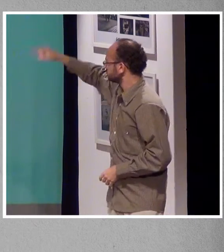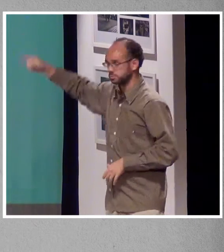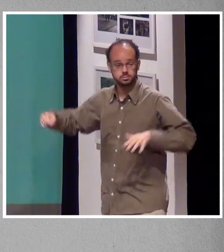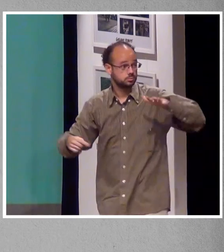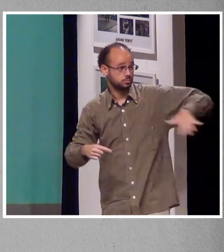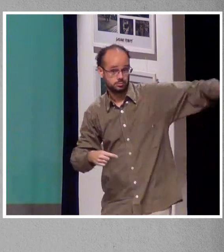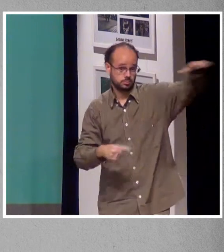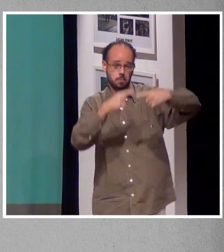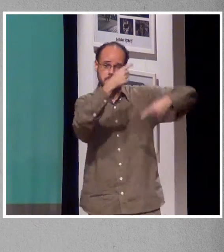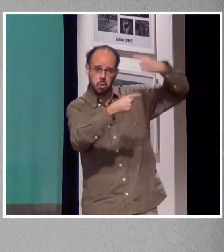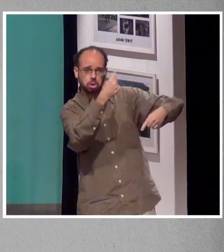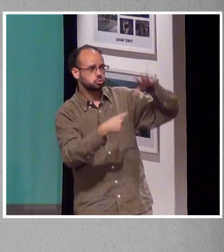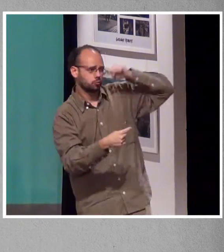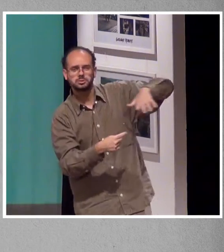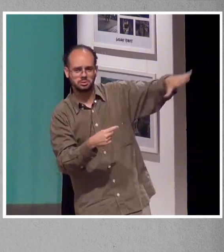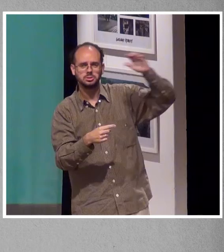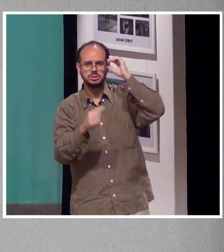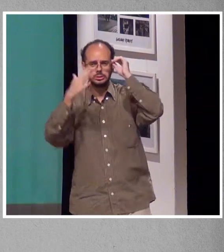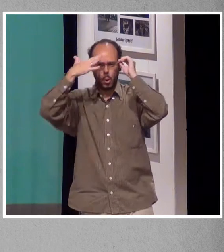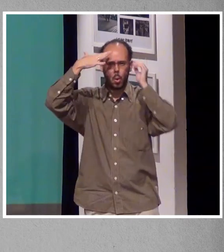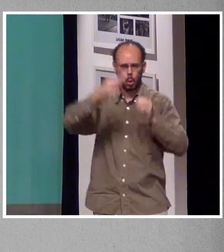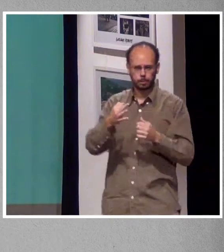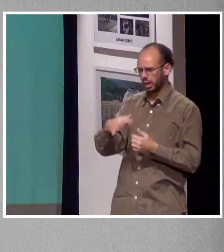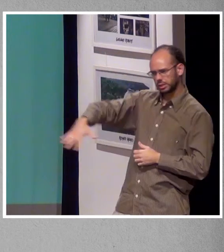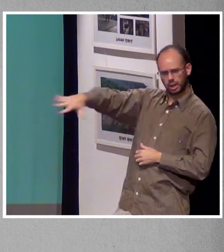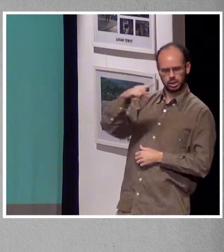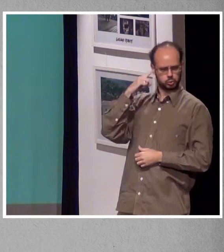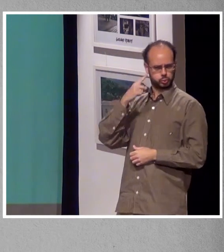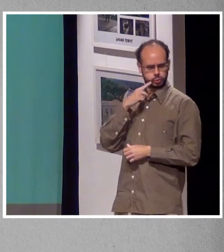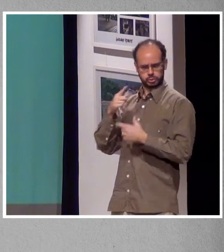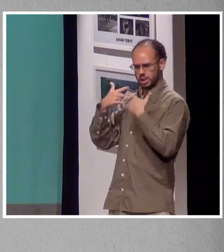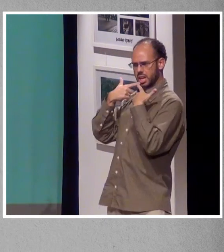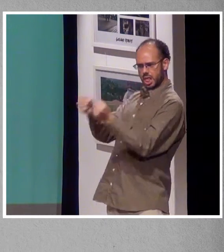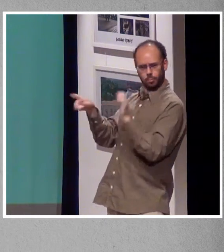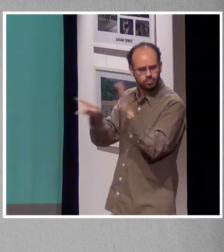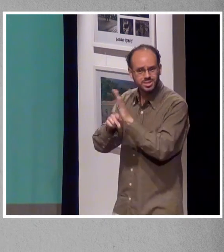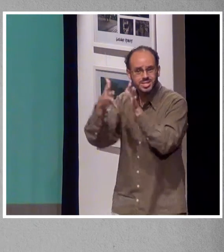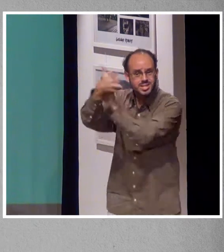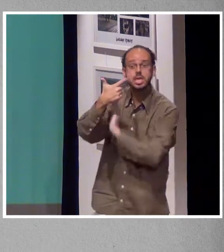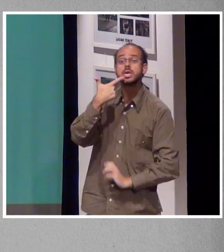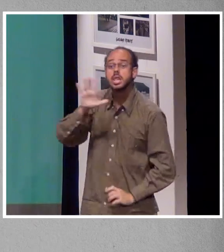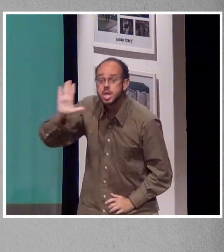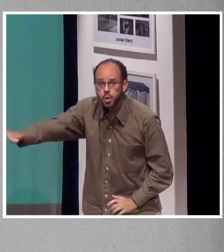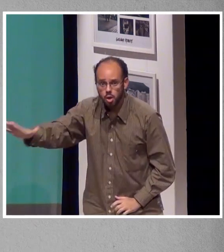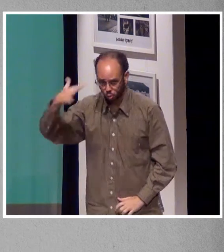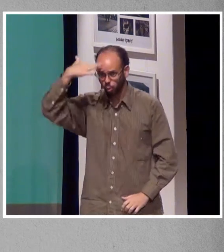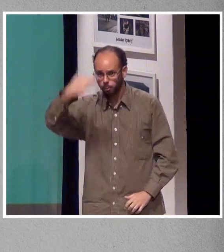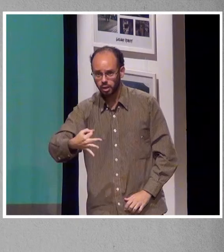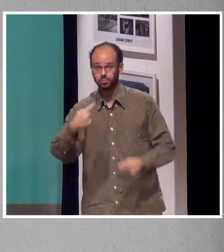Bem, é o mesmo tópico que está assim atrelado a essas questões políticas e